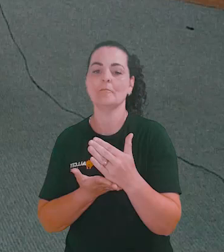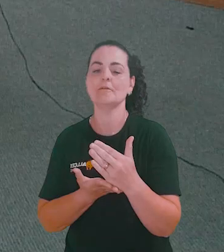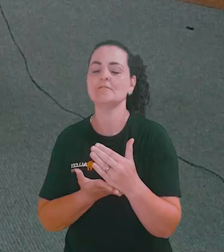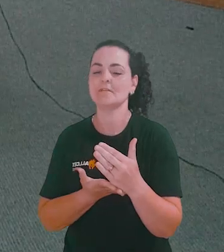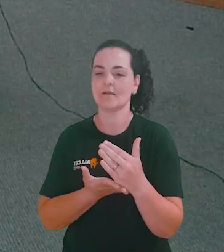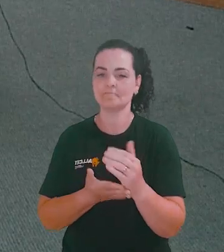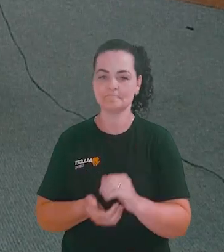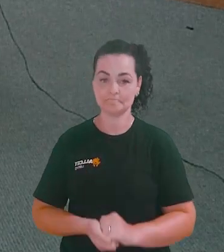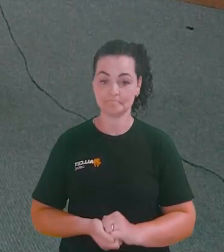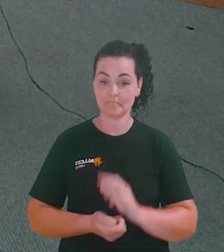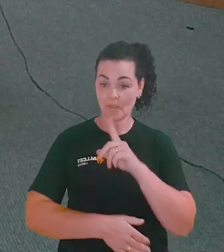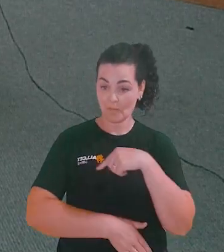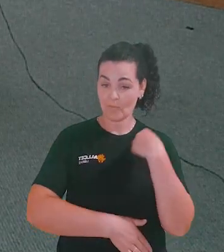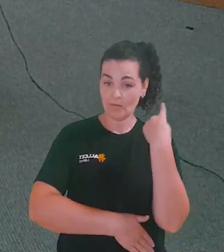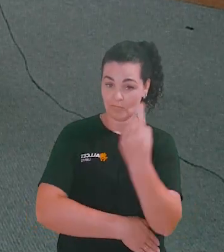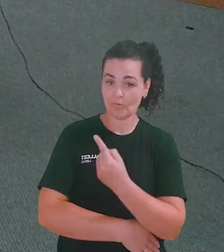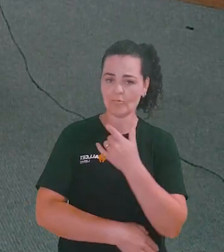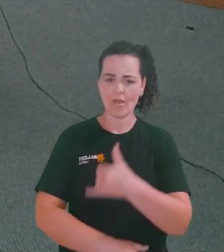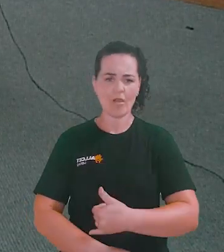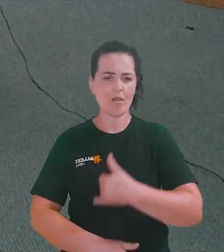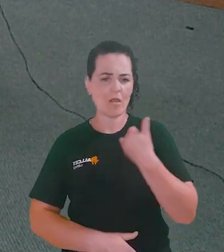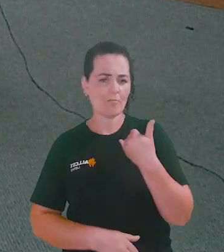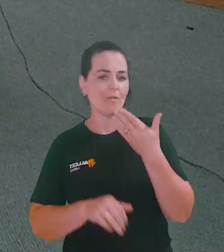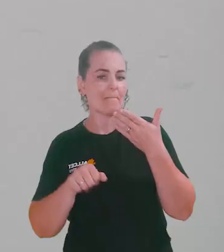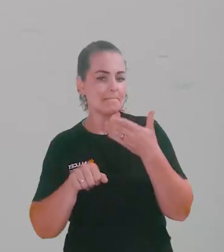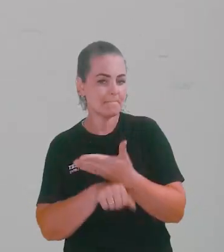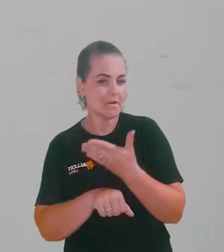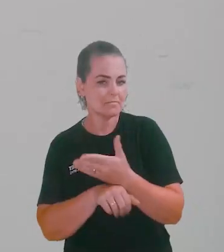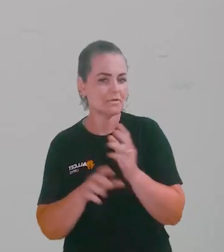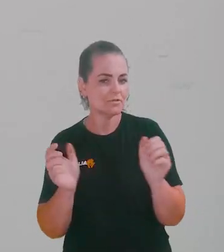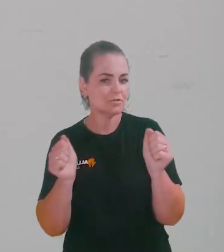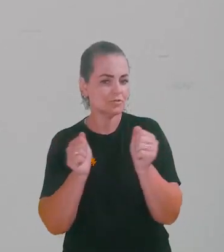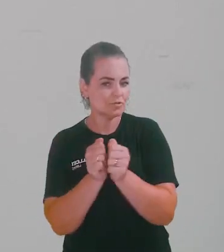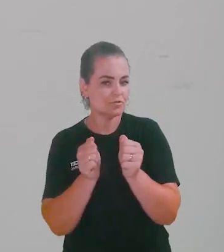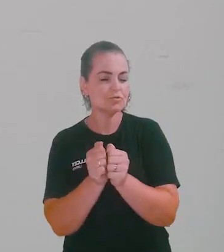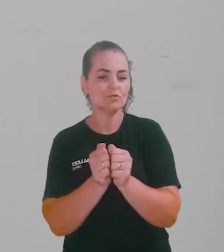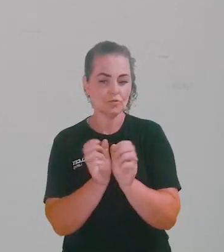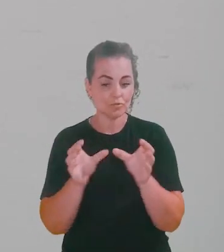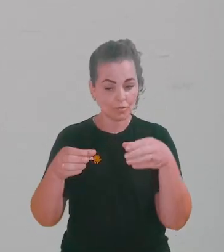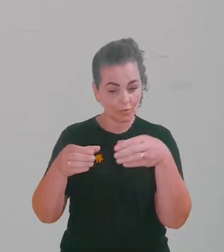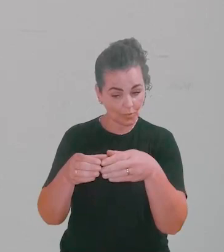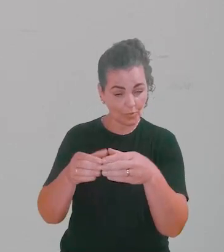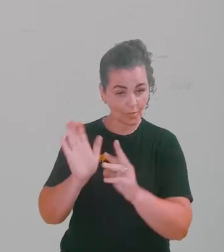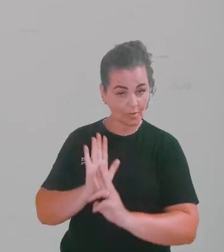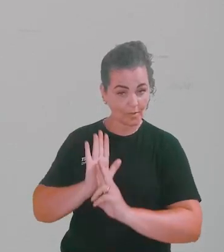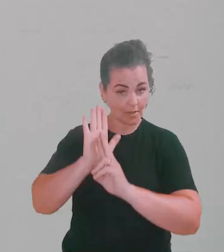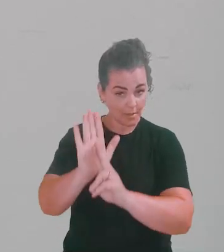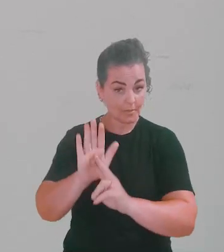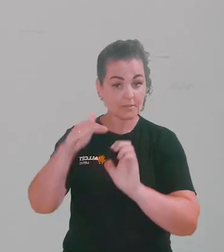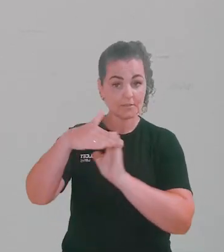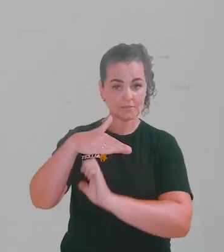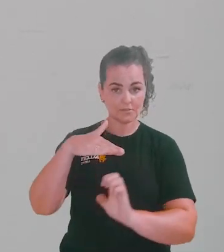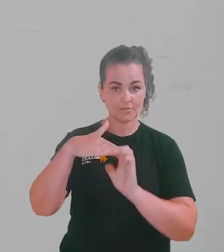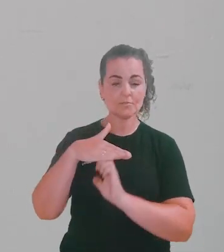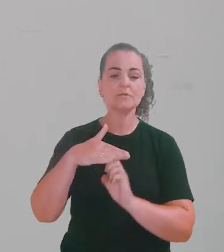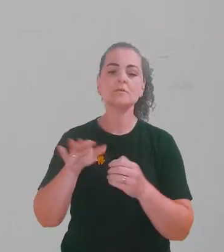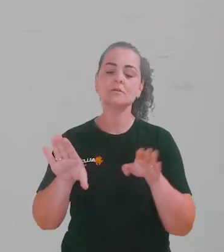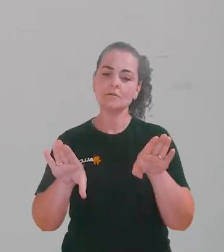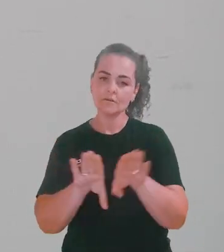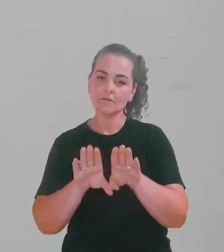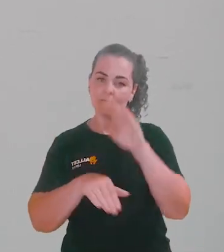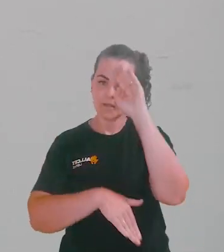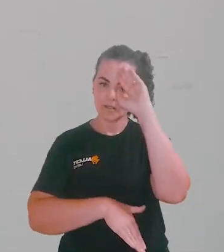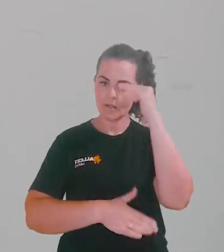minha fala falando que para nós é um orgulho pertencer e fazer parte do núcleo, tanto como representantes de empresas, né,